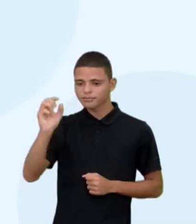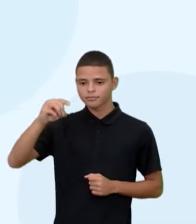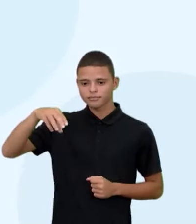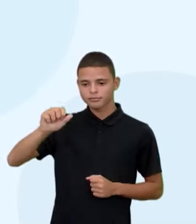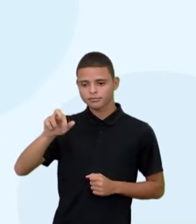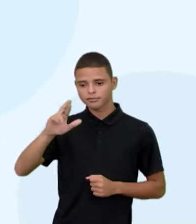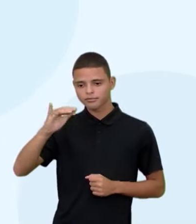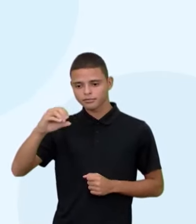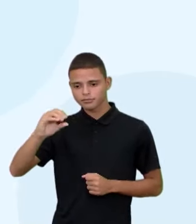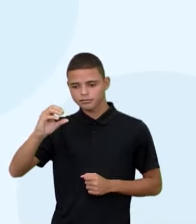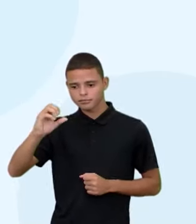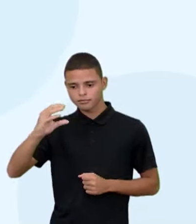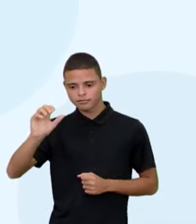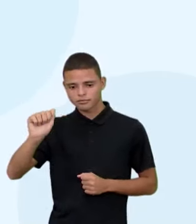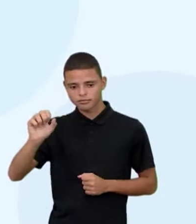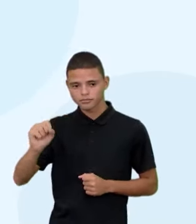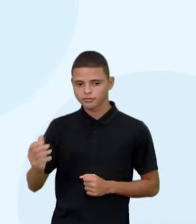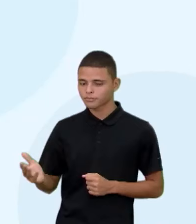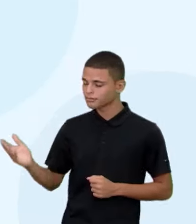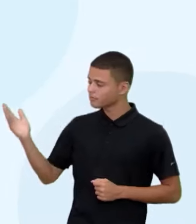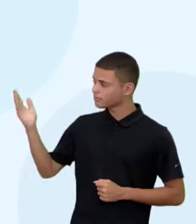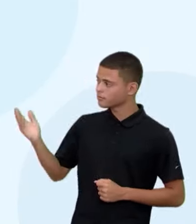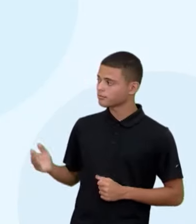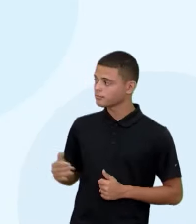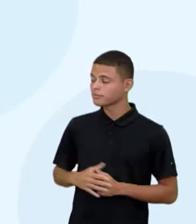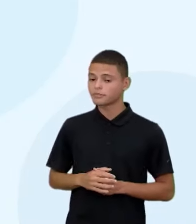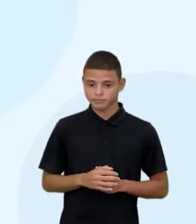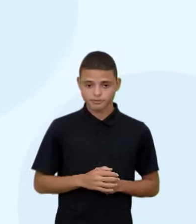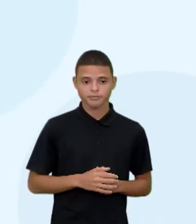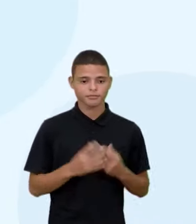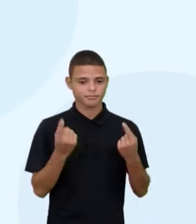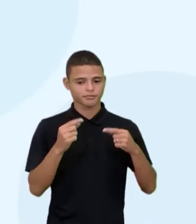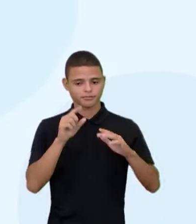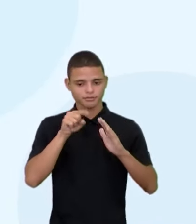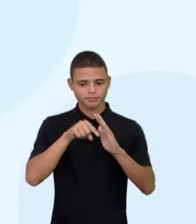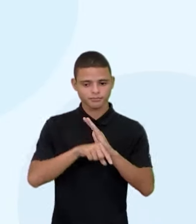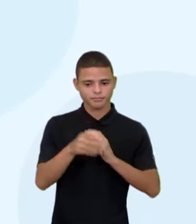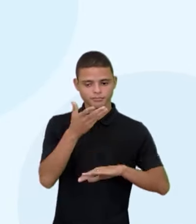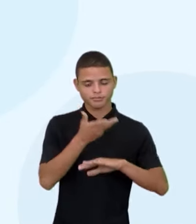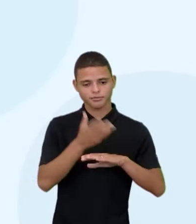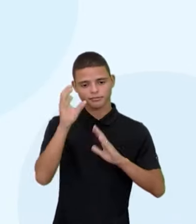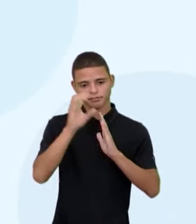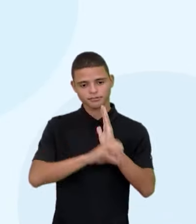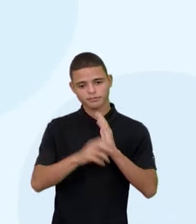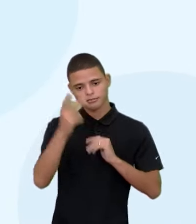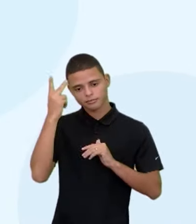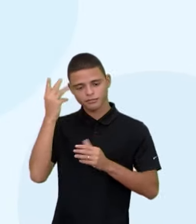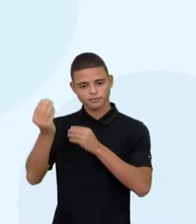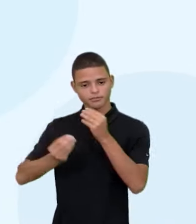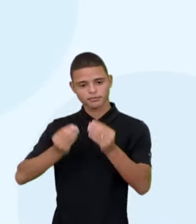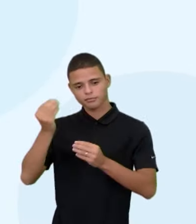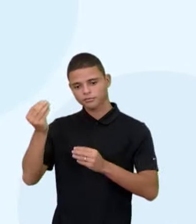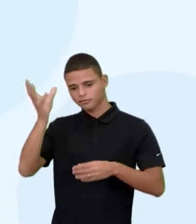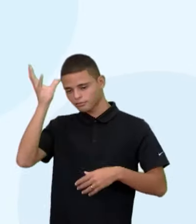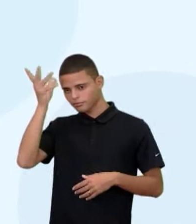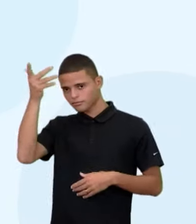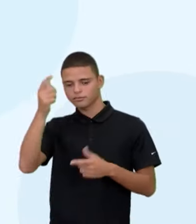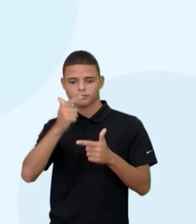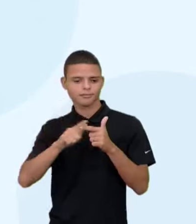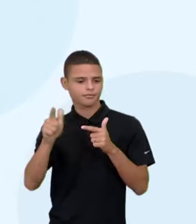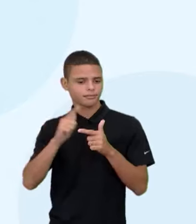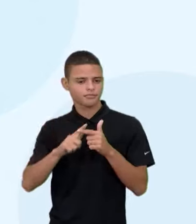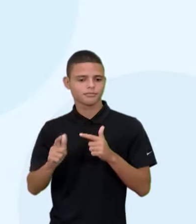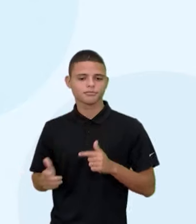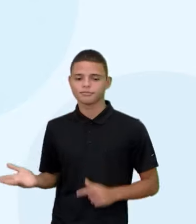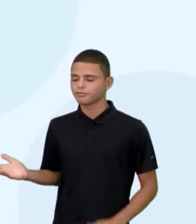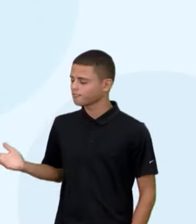o aprofundamento curricular Start, Hora do Desafio, nós temos a unidade curricular, como se tornar um resolvedor de problemas,